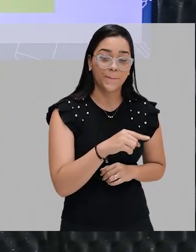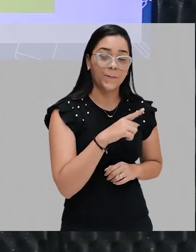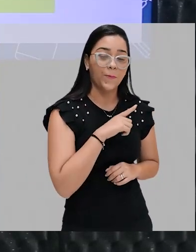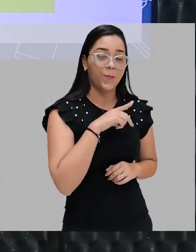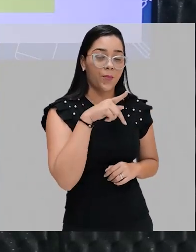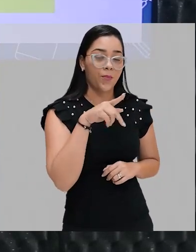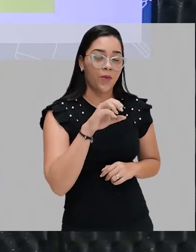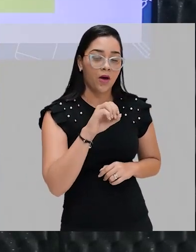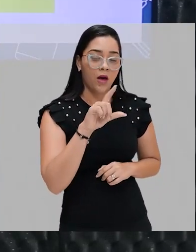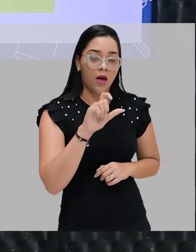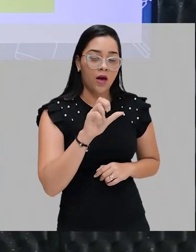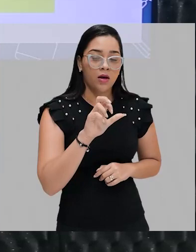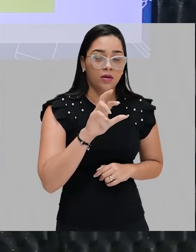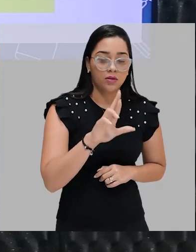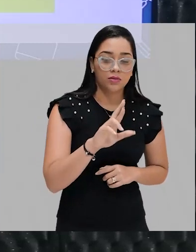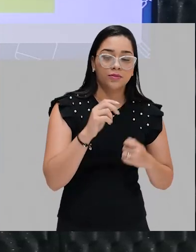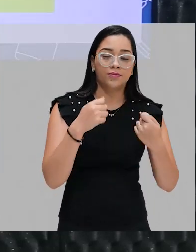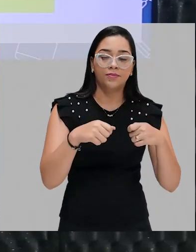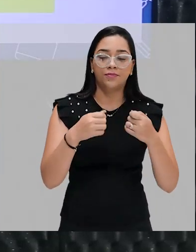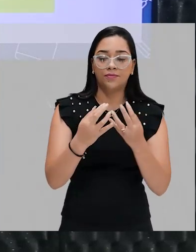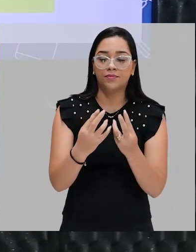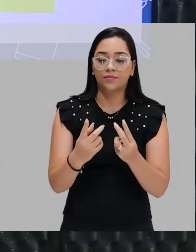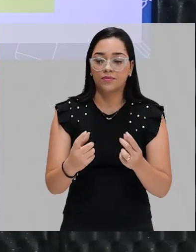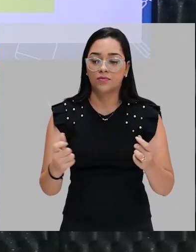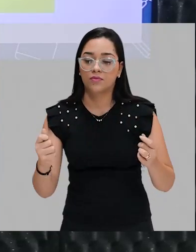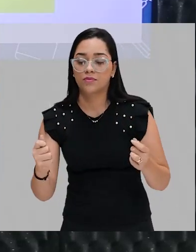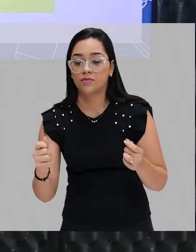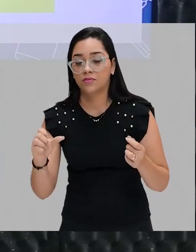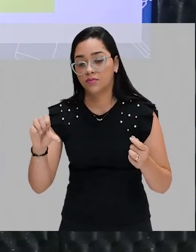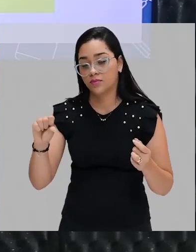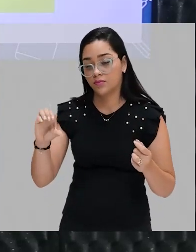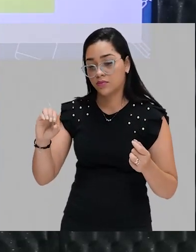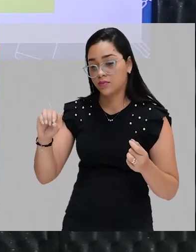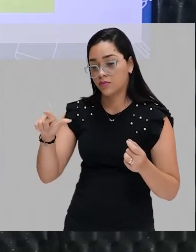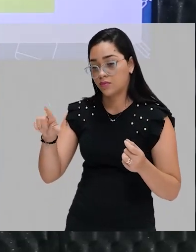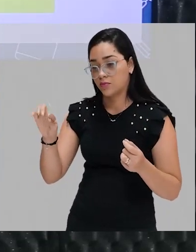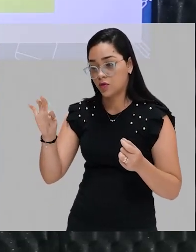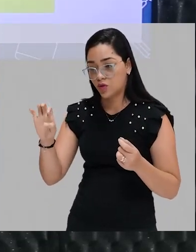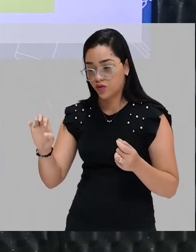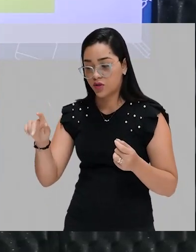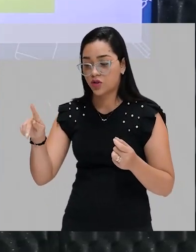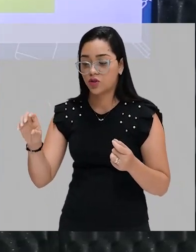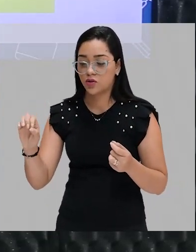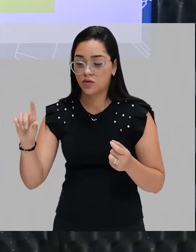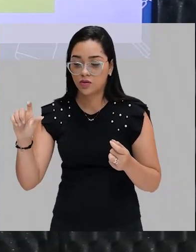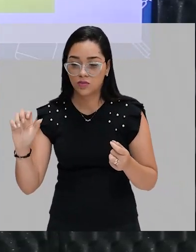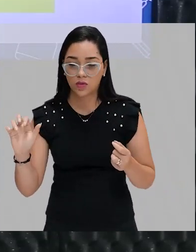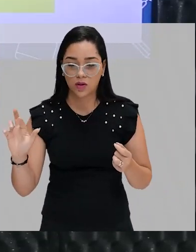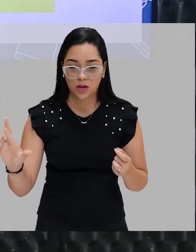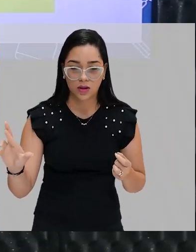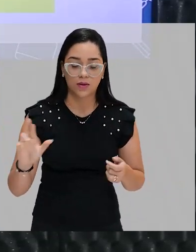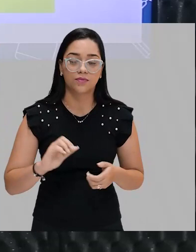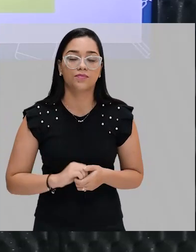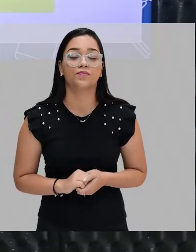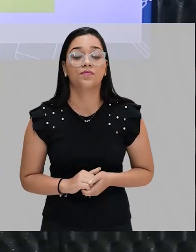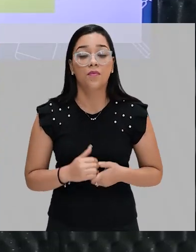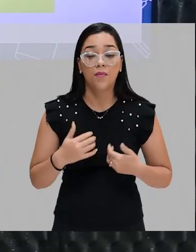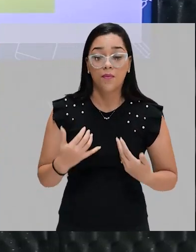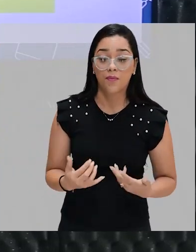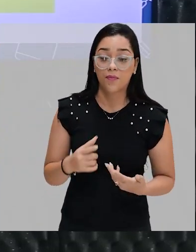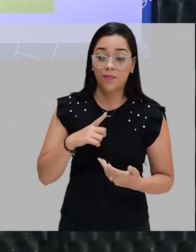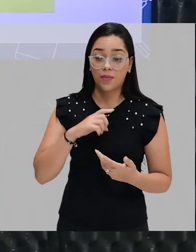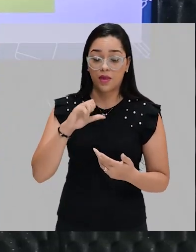substância polar tende a se dissolver num solvente polar, certo? Uma